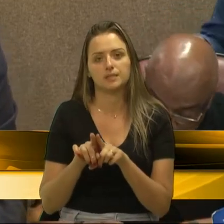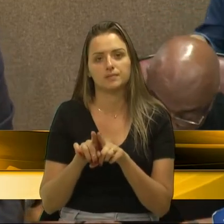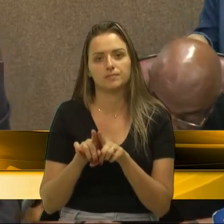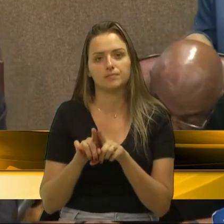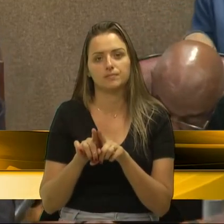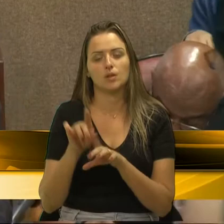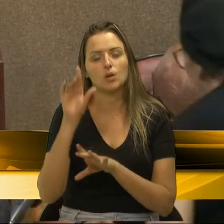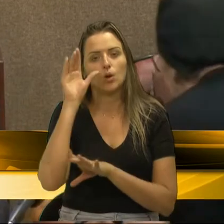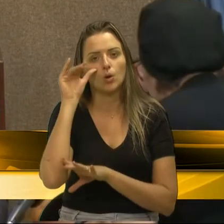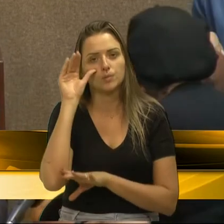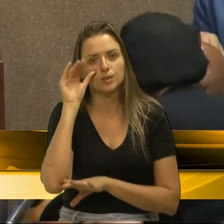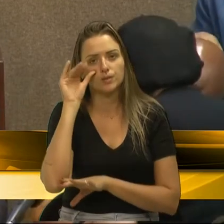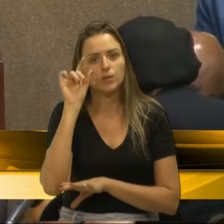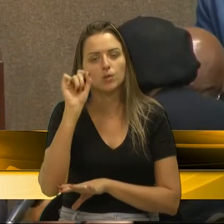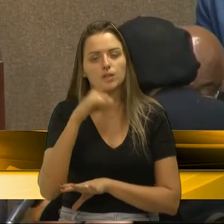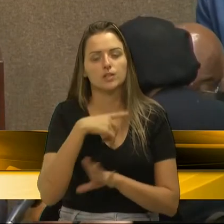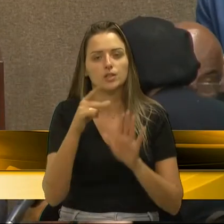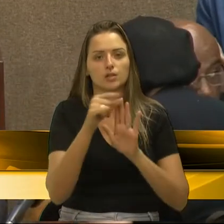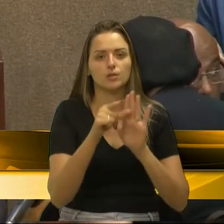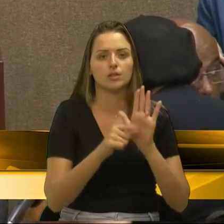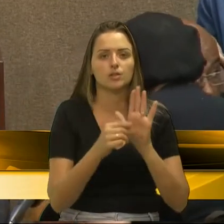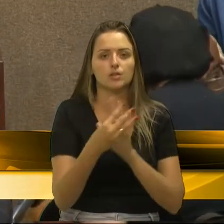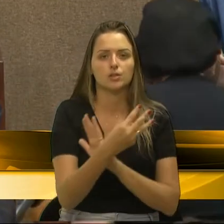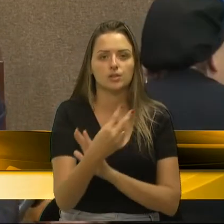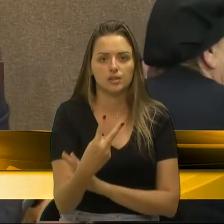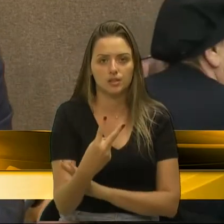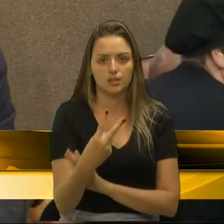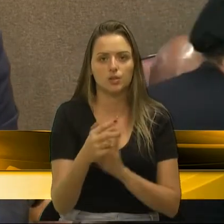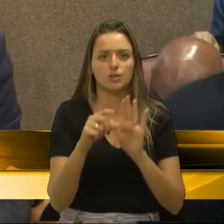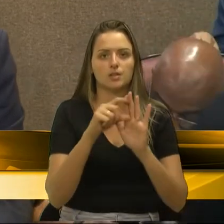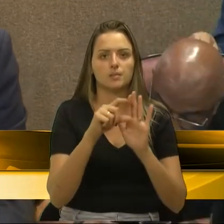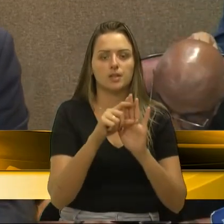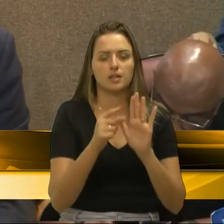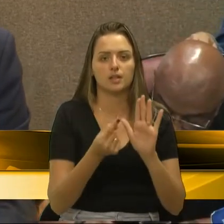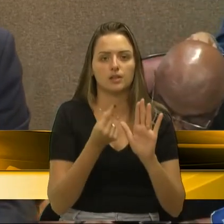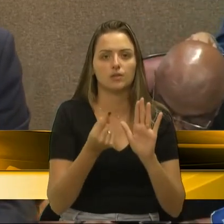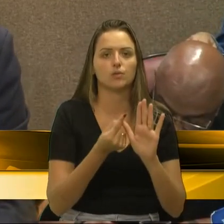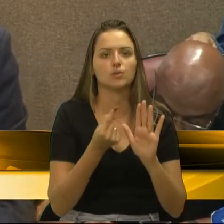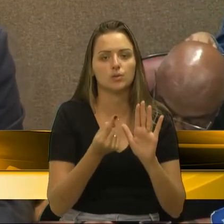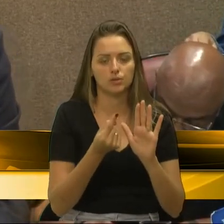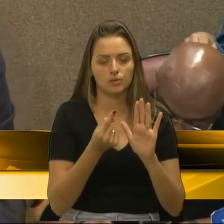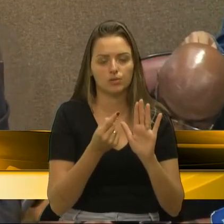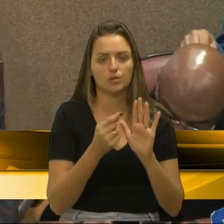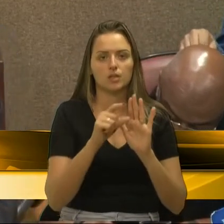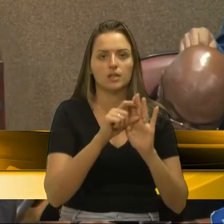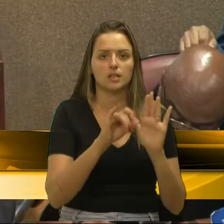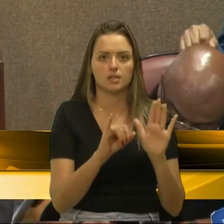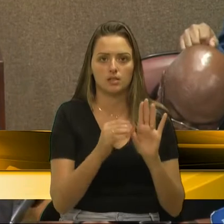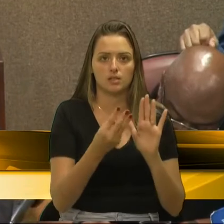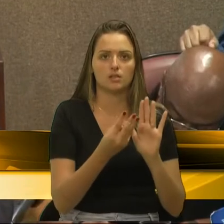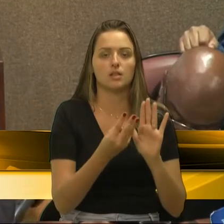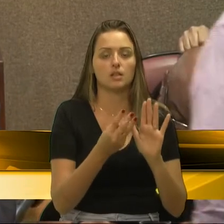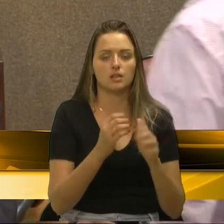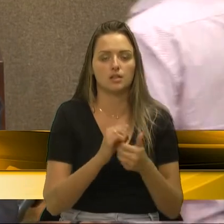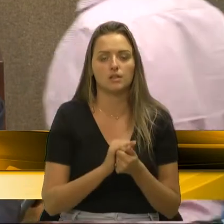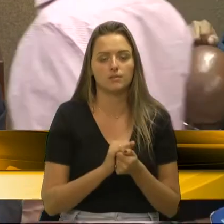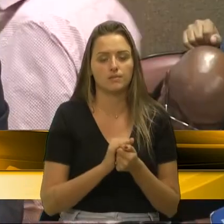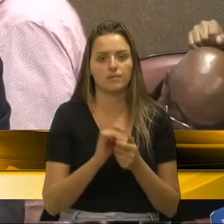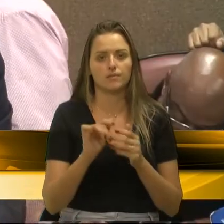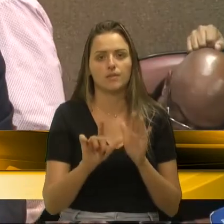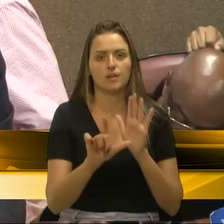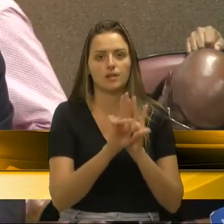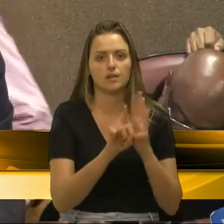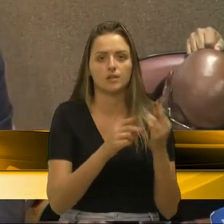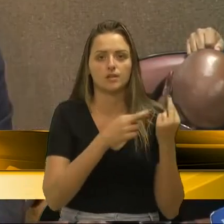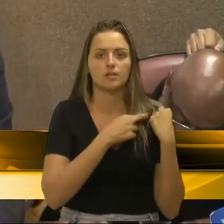foi observado o disposto no artigo 32, parágrafo 1º, inciso 3º, da Lei de Responsabilidade